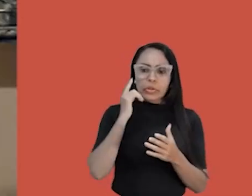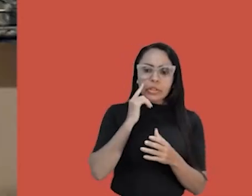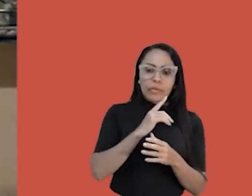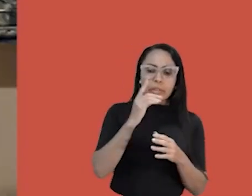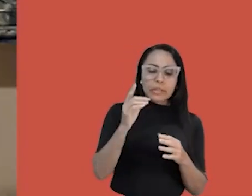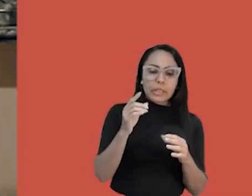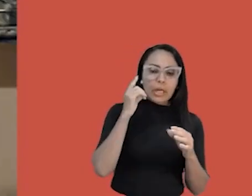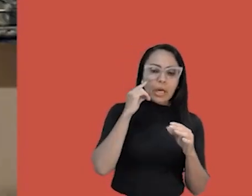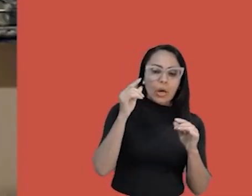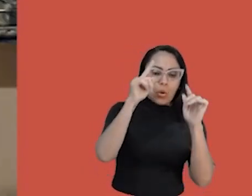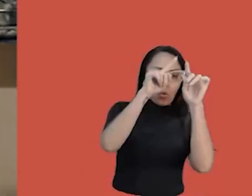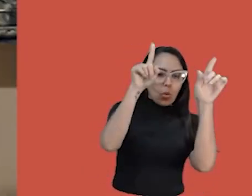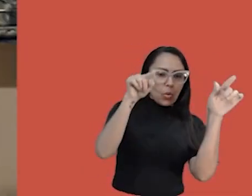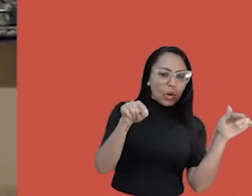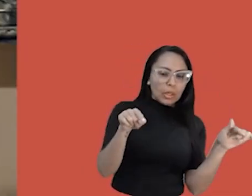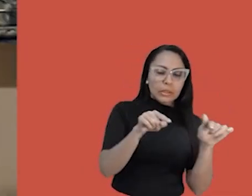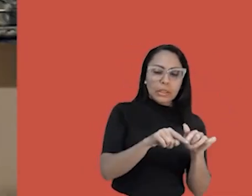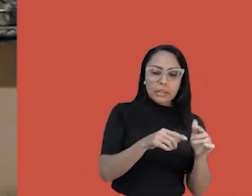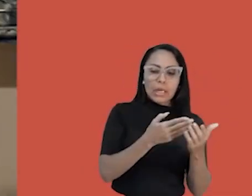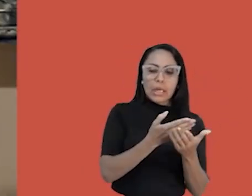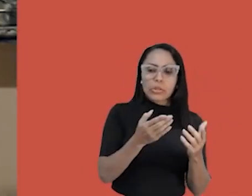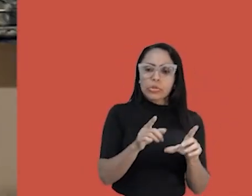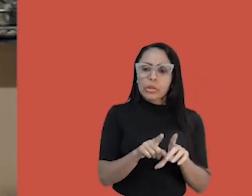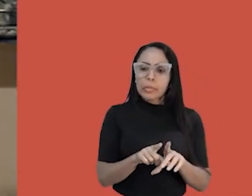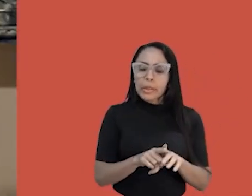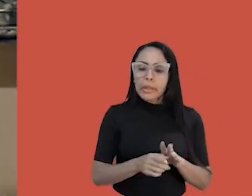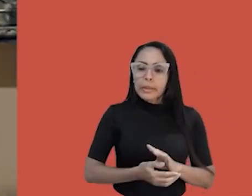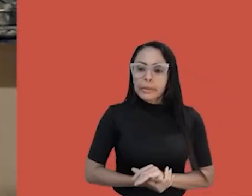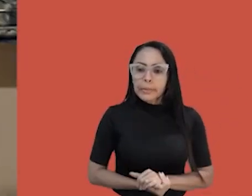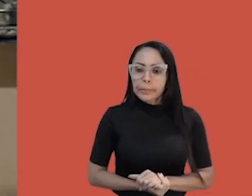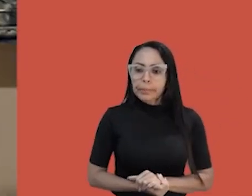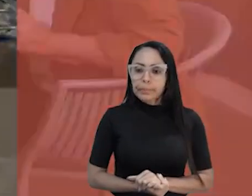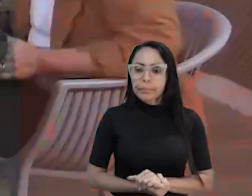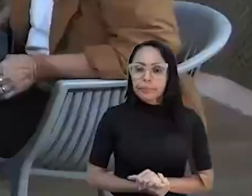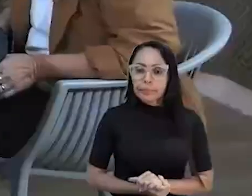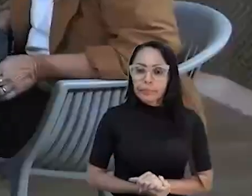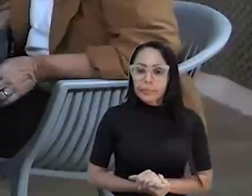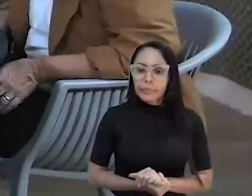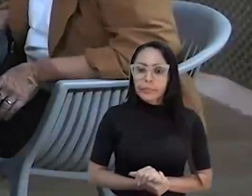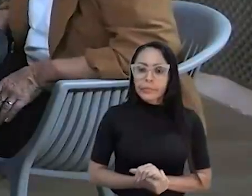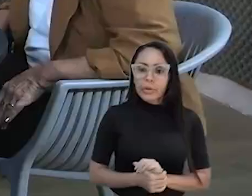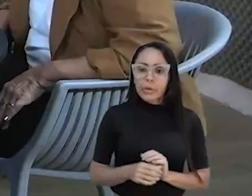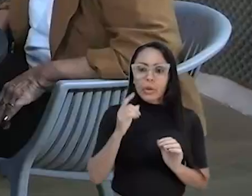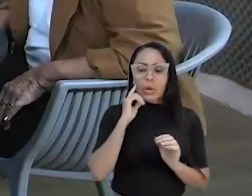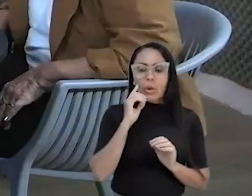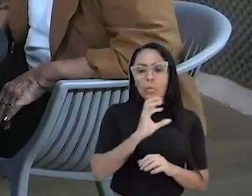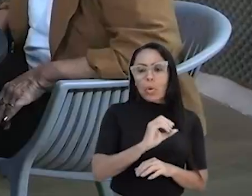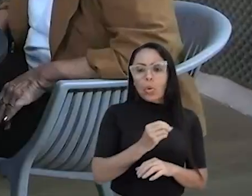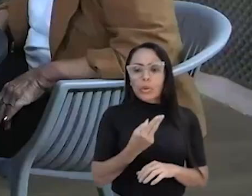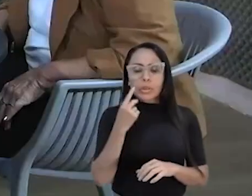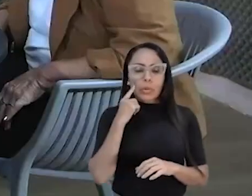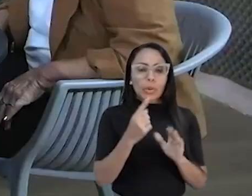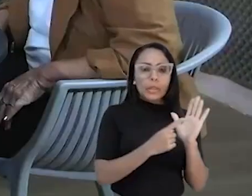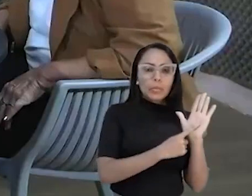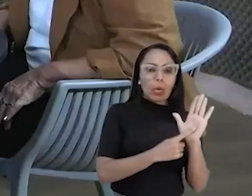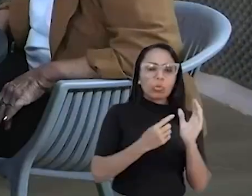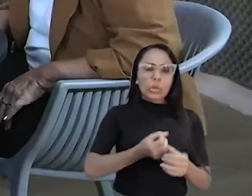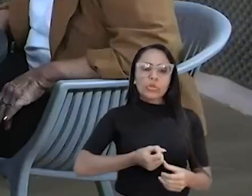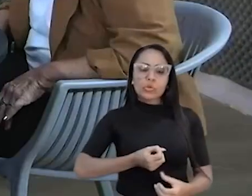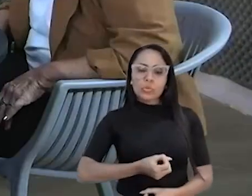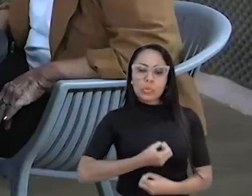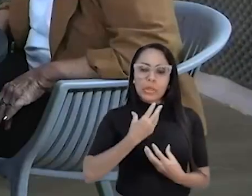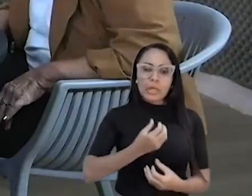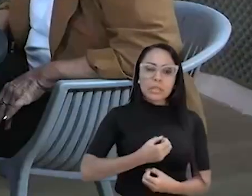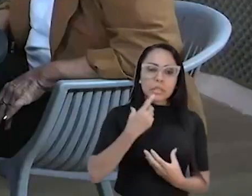vai criar uma identidade visual, a gente acha, não, mas Tem que seguir ele é minimalista. Ou então, mostra a inspiração e é uma